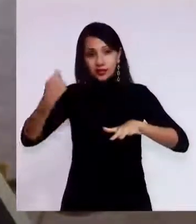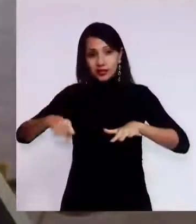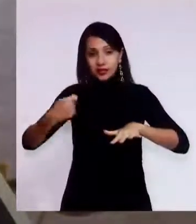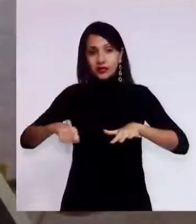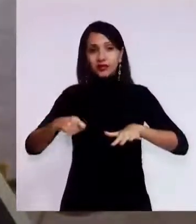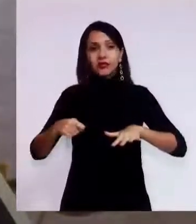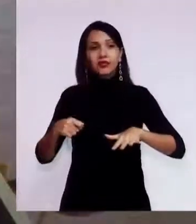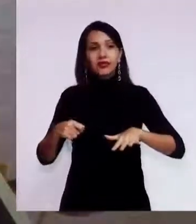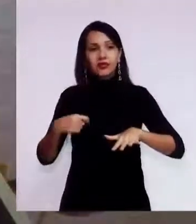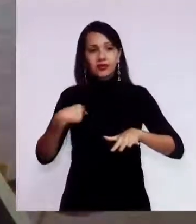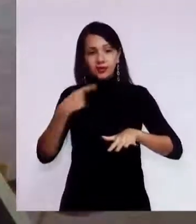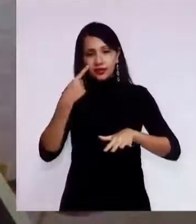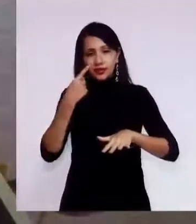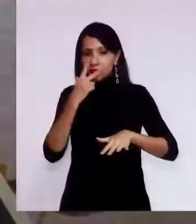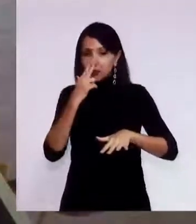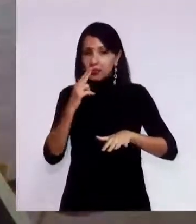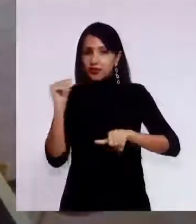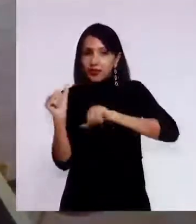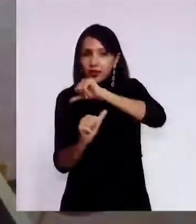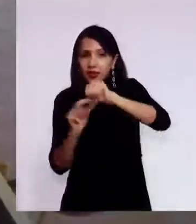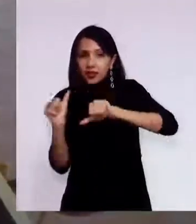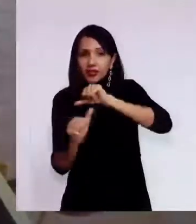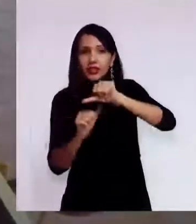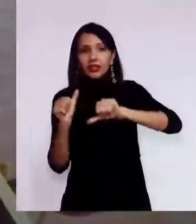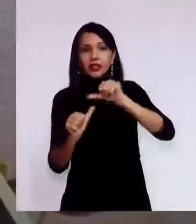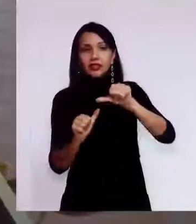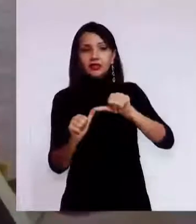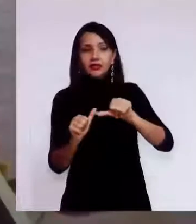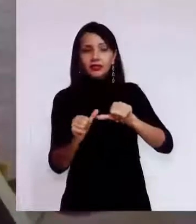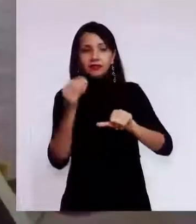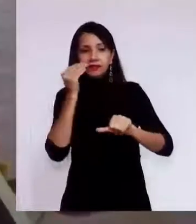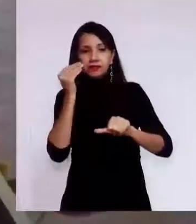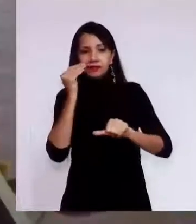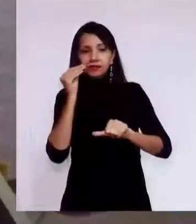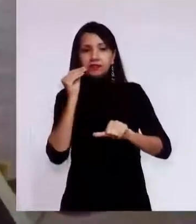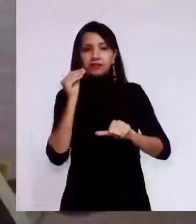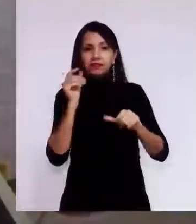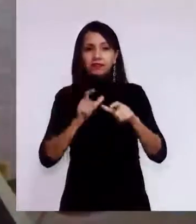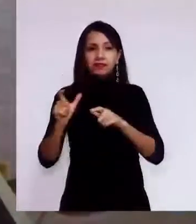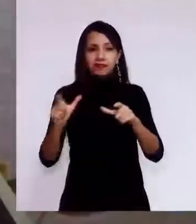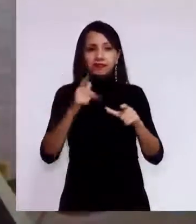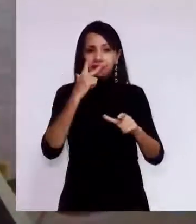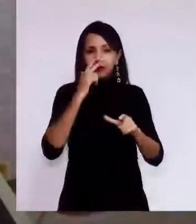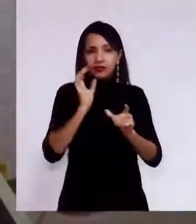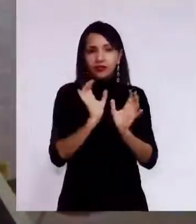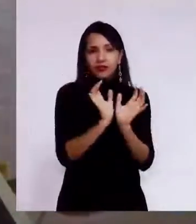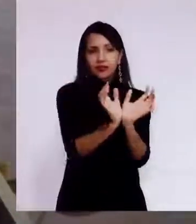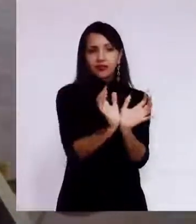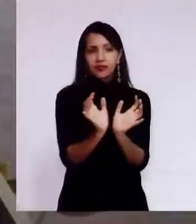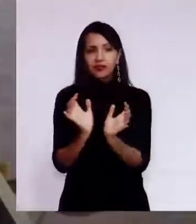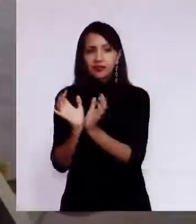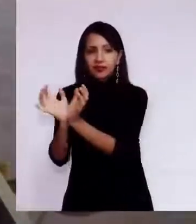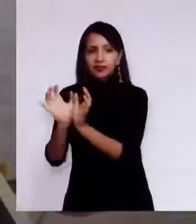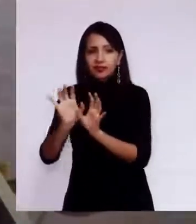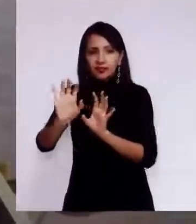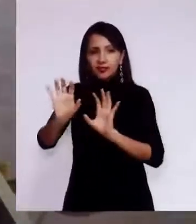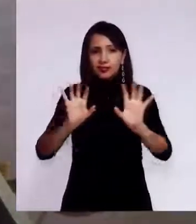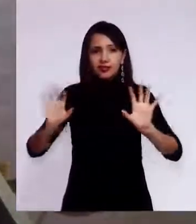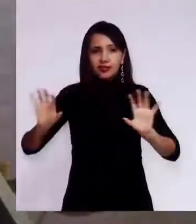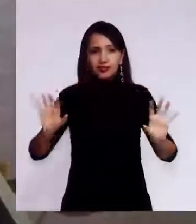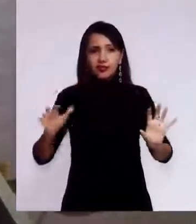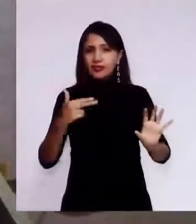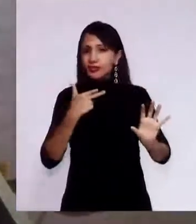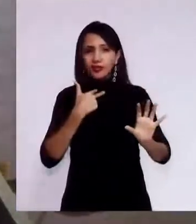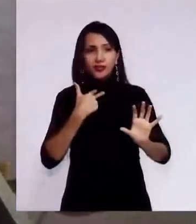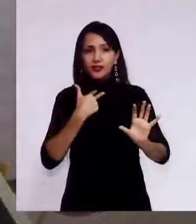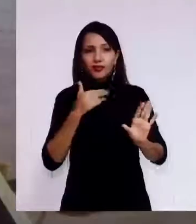não de uma atualização. Esse movimento é uma tentativa de recriar espaços de segregação. A gente não pode admitir nenhum espaço